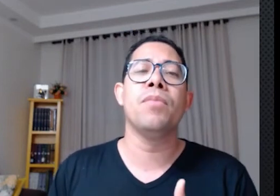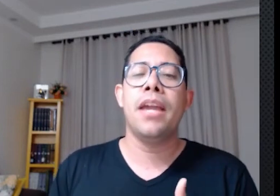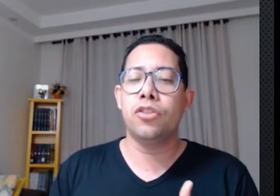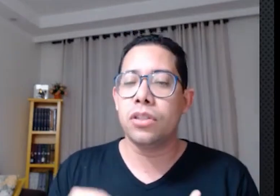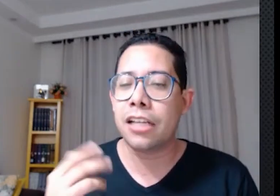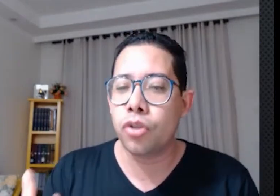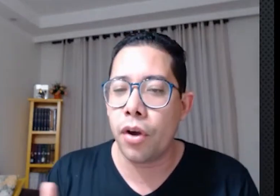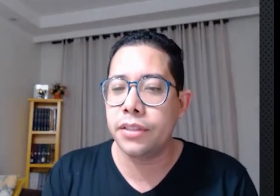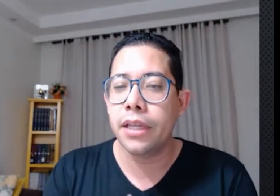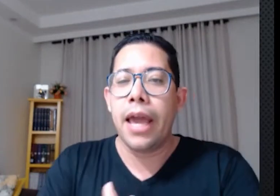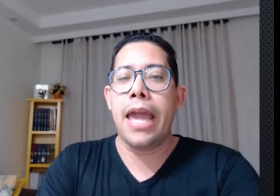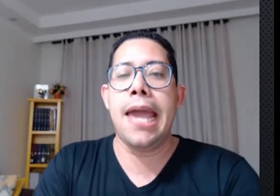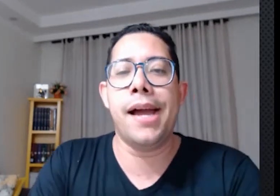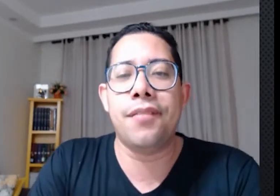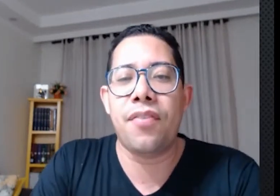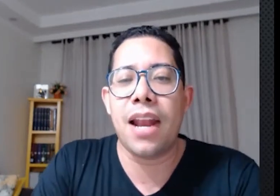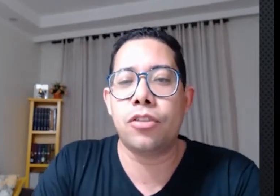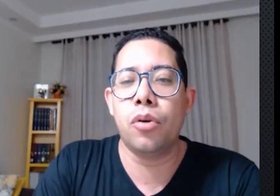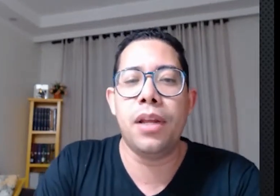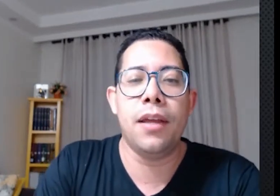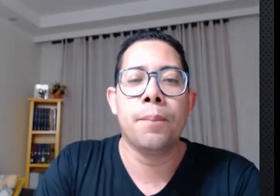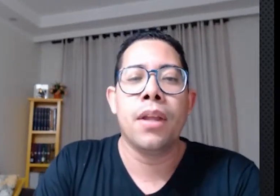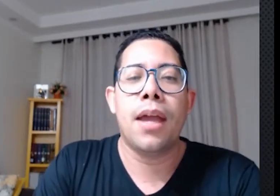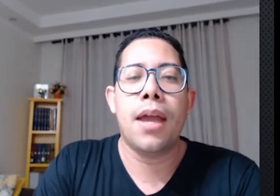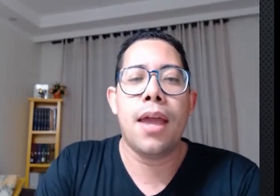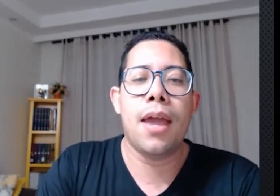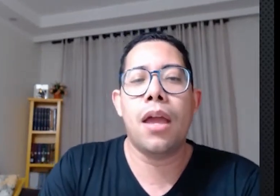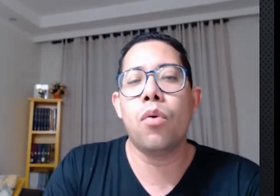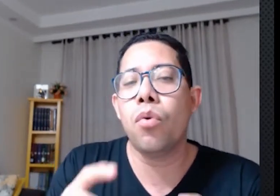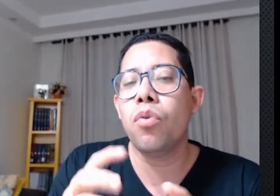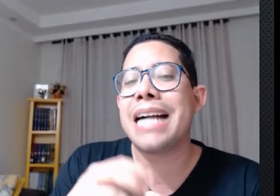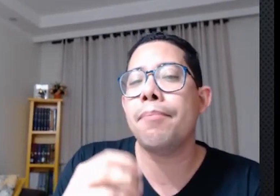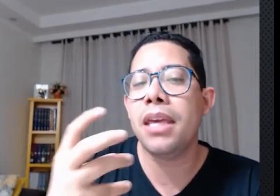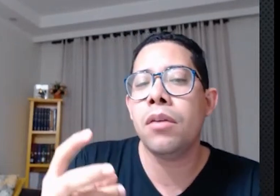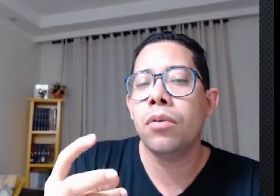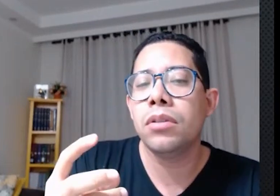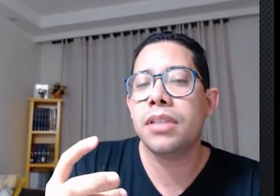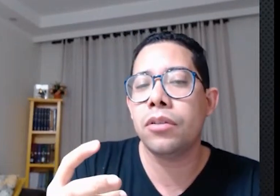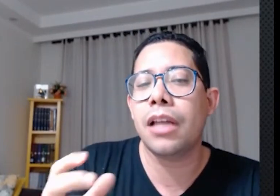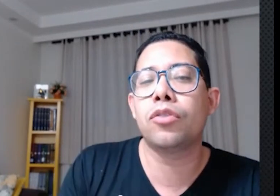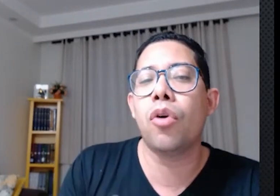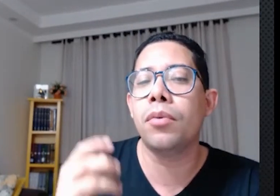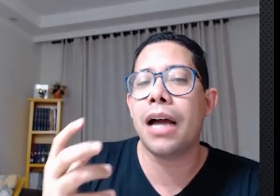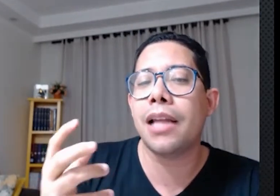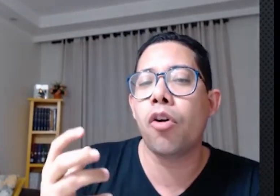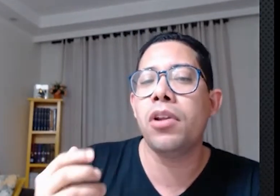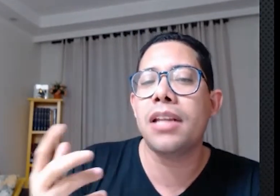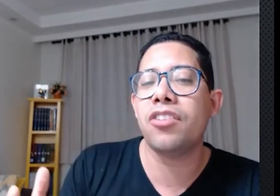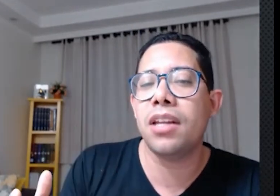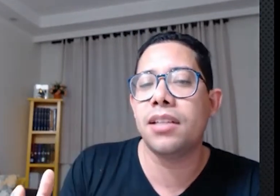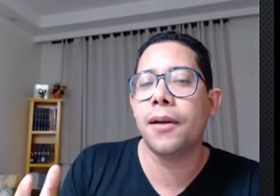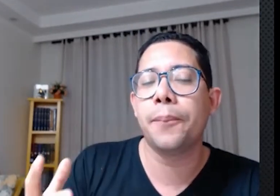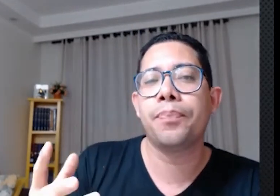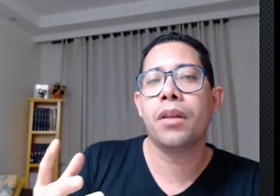sobre exortações, vai falar sobre o caminho, certo? Da